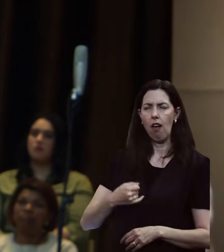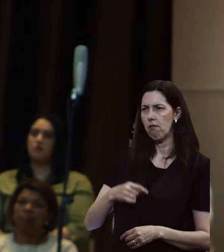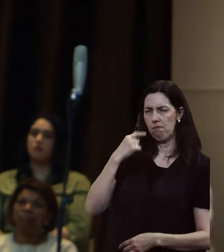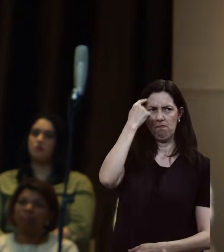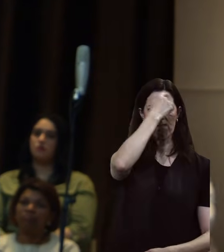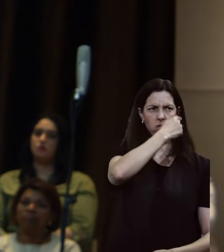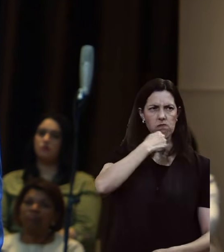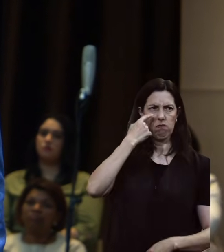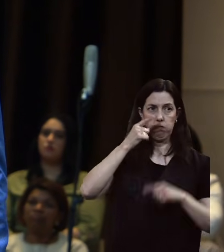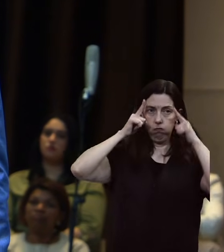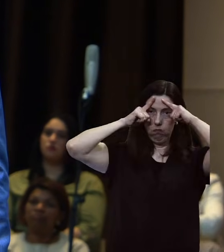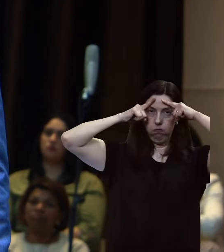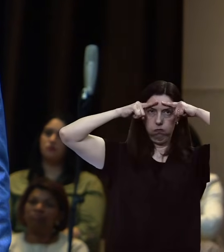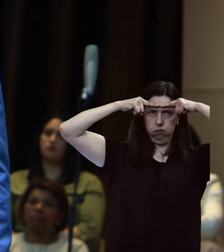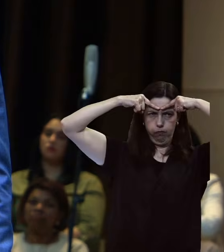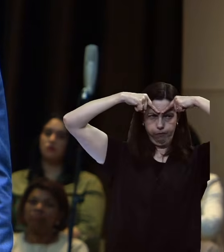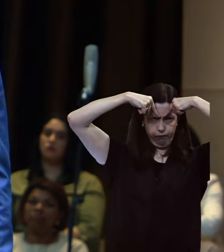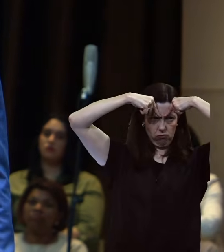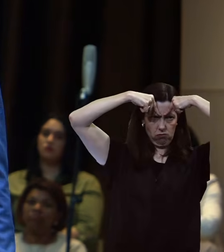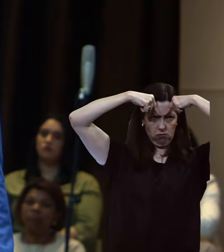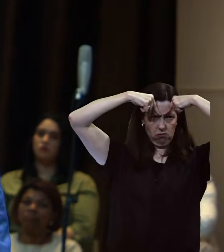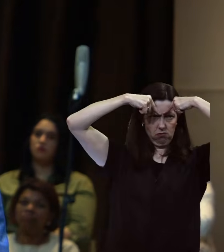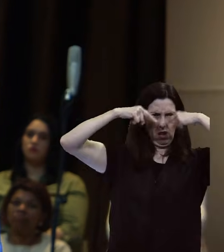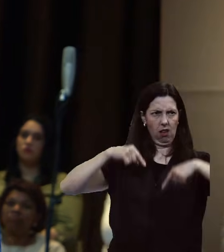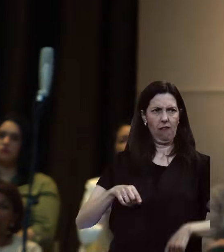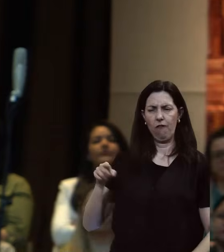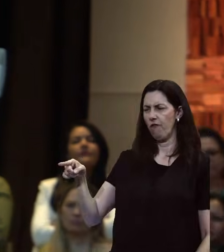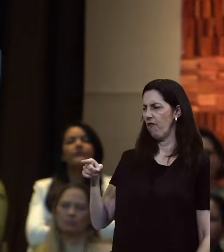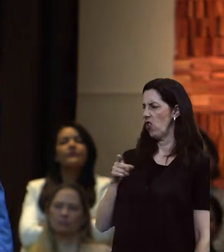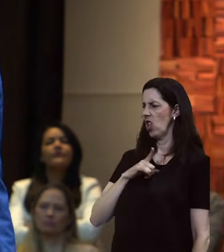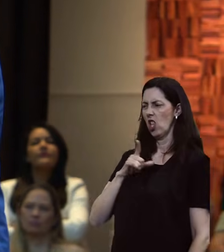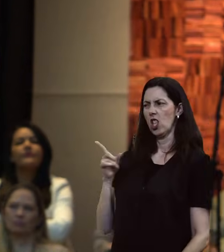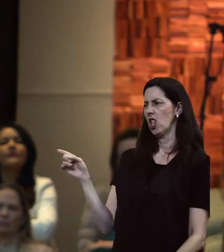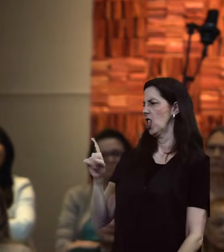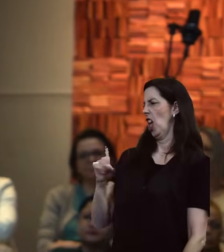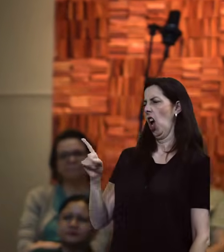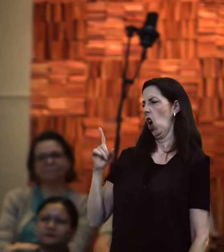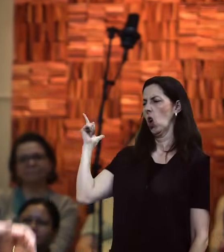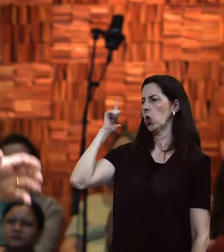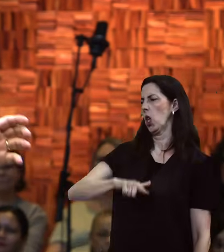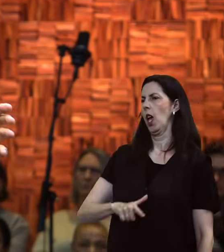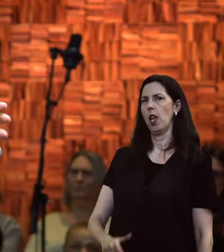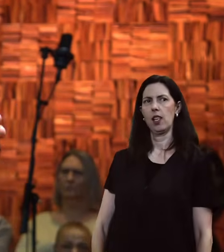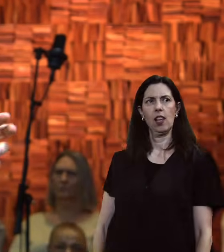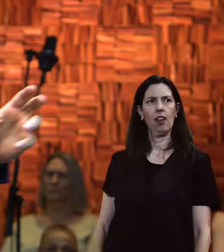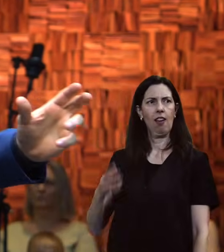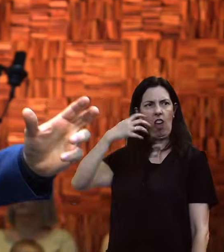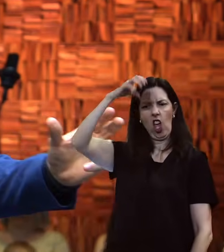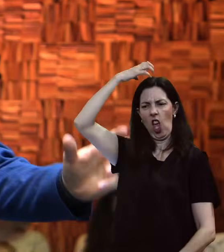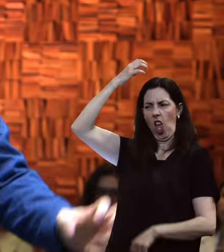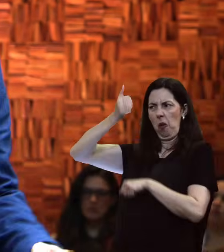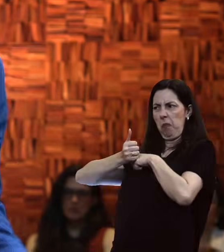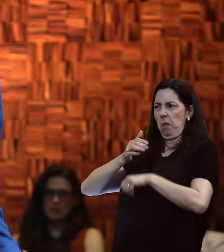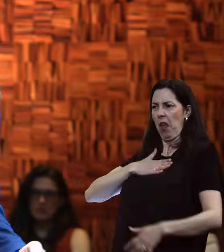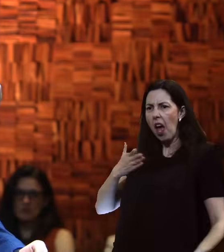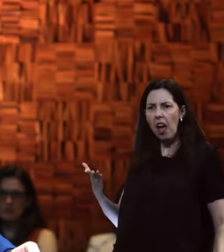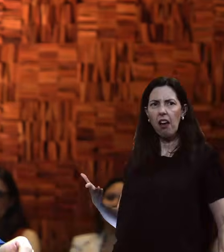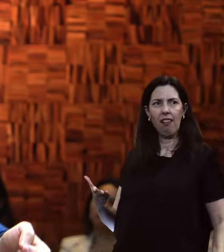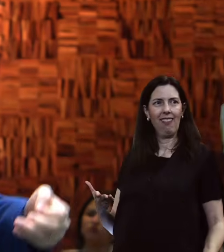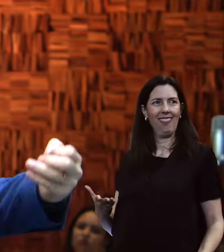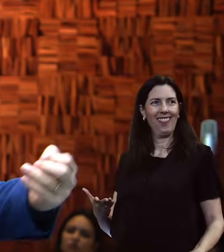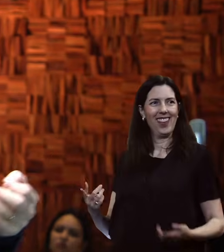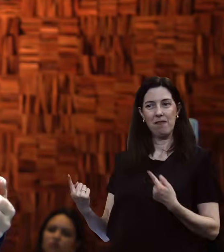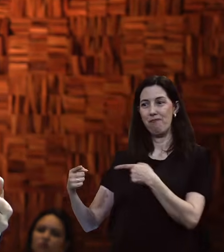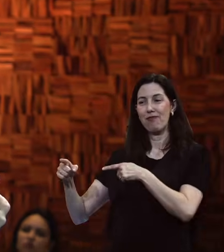desaprovação. Eu creio que muitas vezes vamos viver isso. Quando Davi vai lutar contra o gigante, o que ele